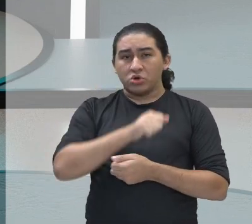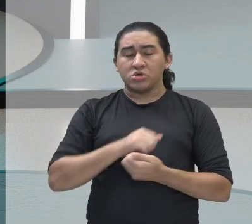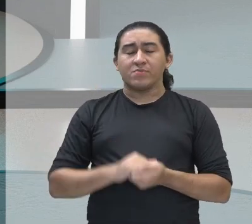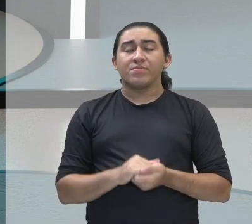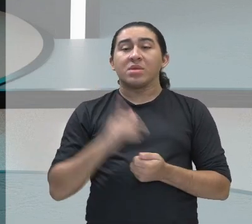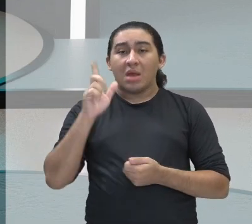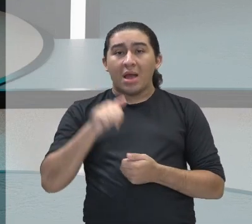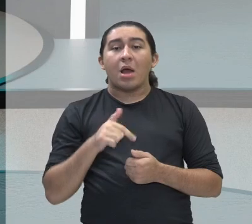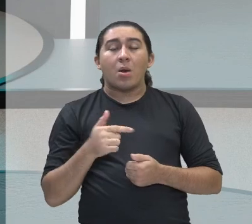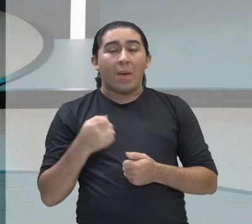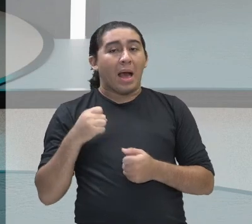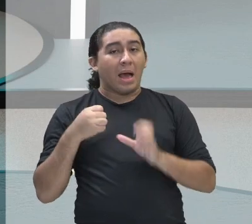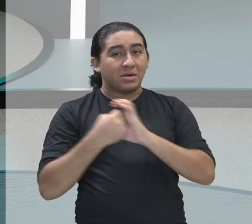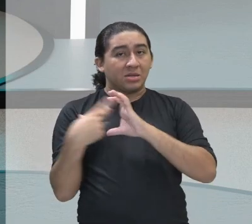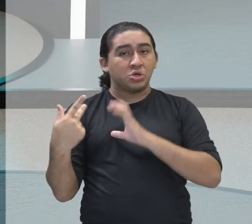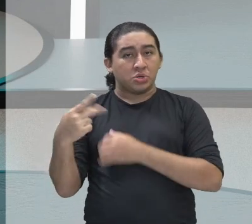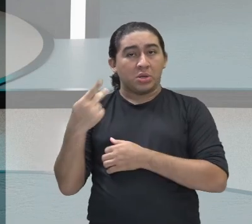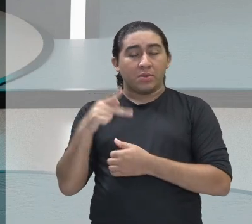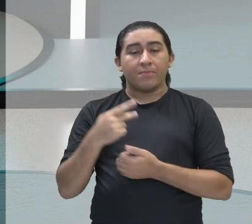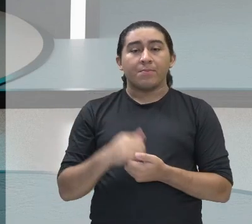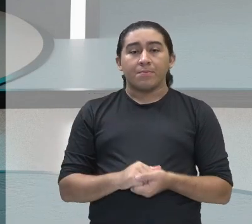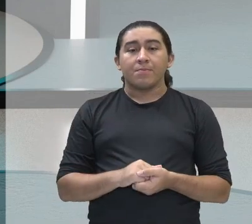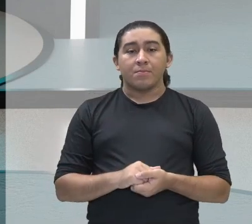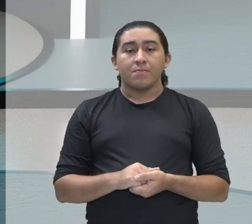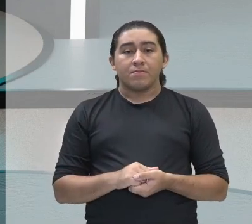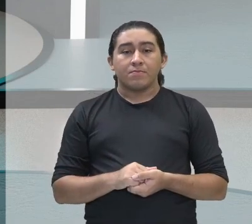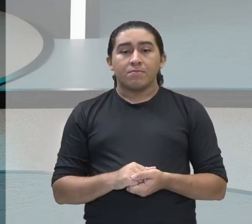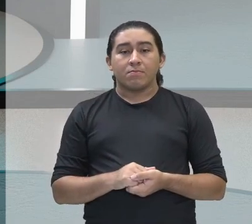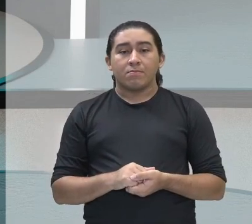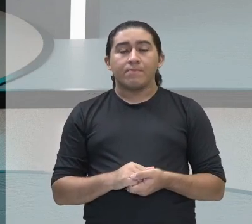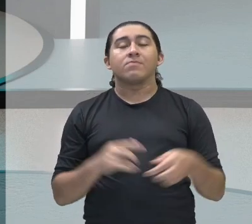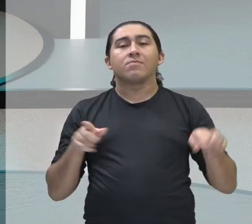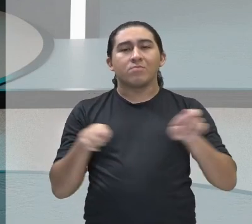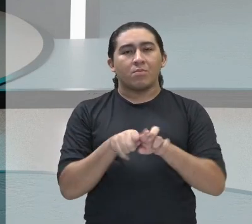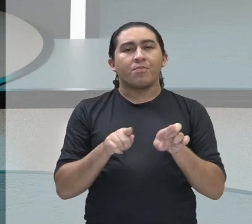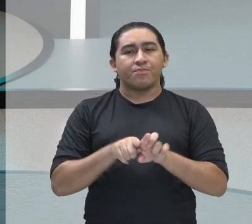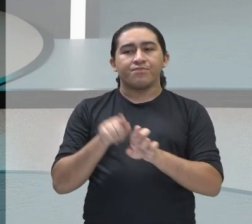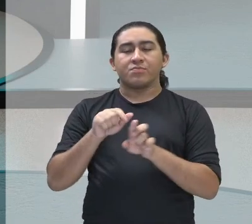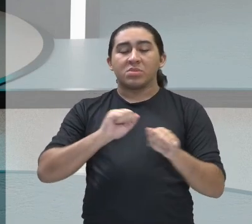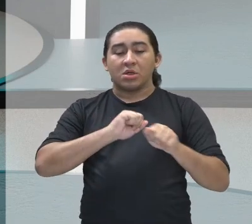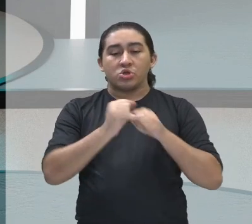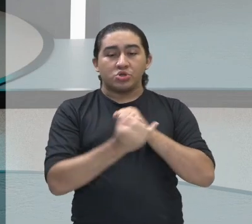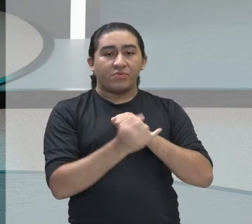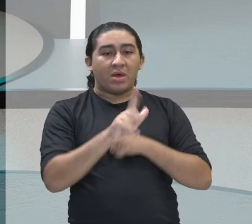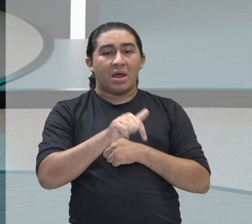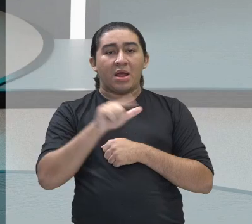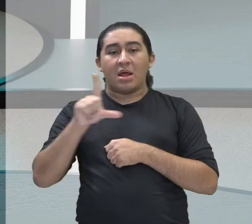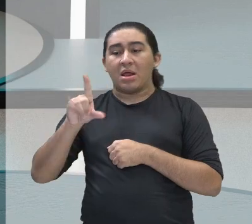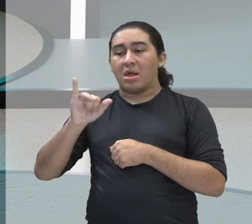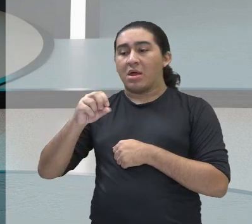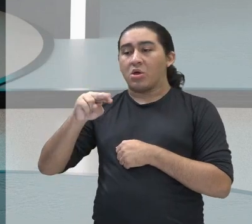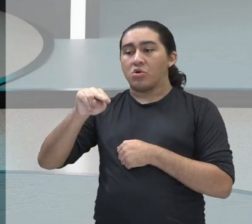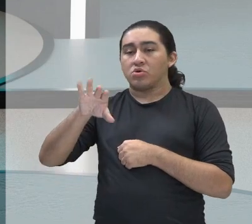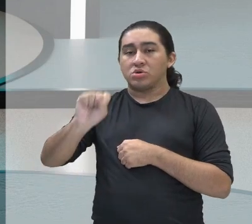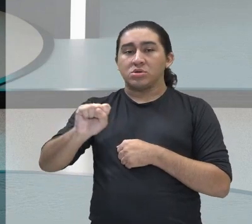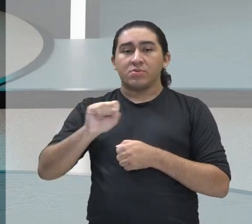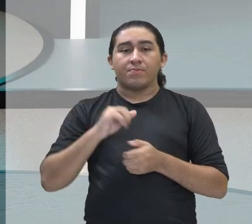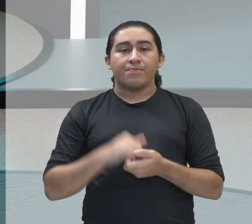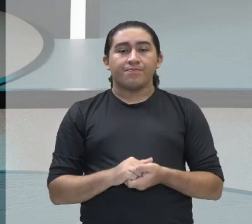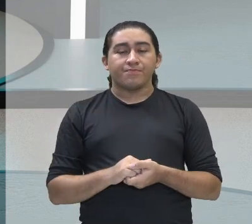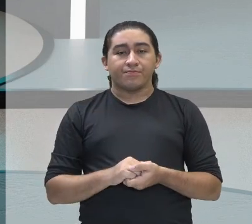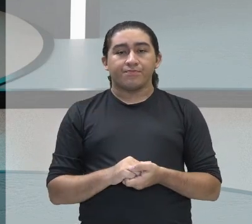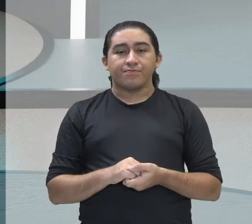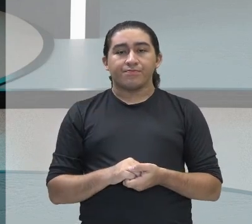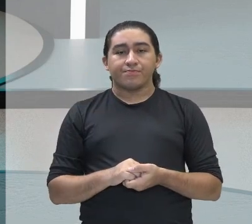qualidade, certo? E o meu substantivo, que também é sujeito, é lions. Lions are